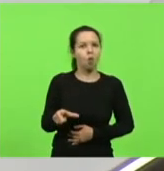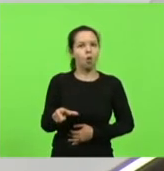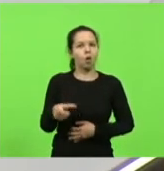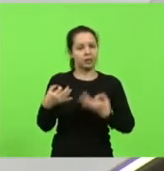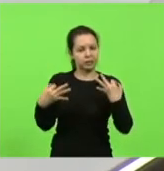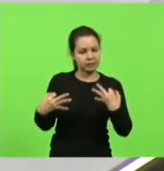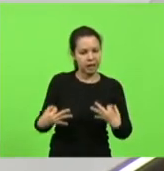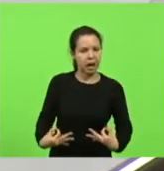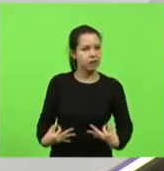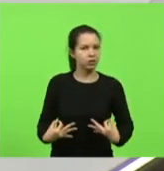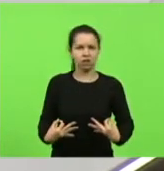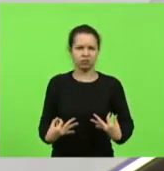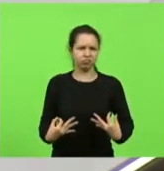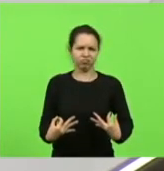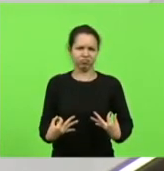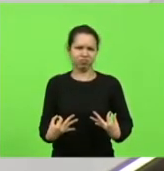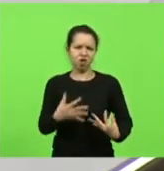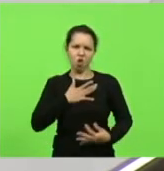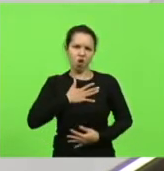Todos aqueles que prezam